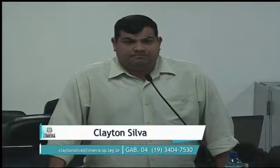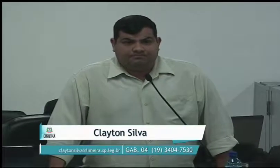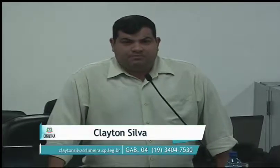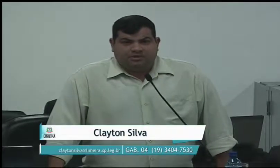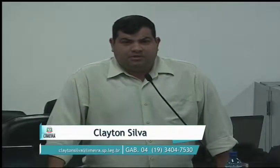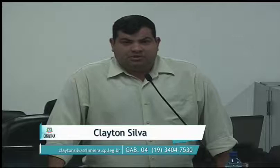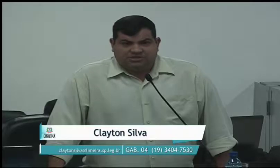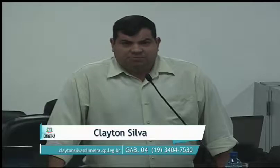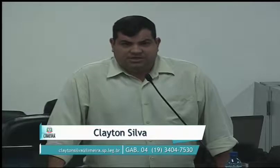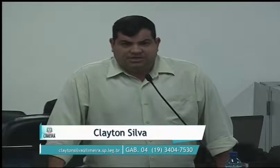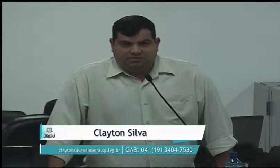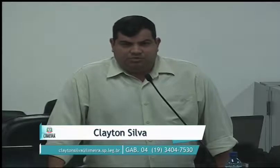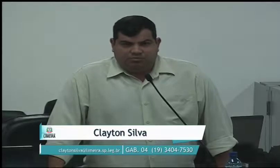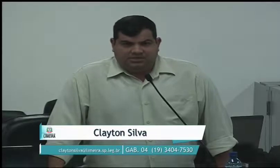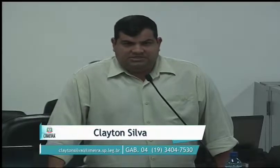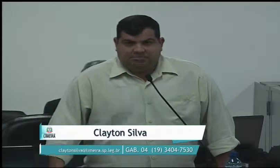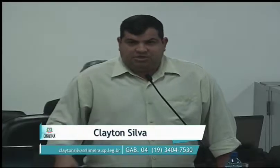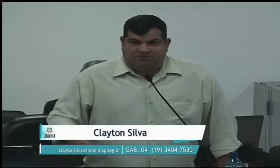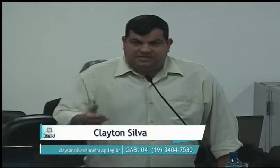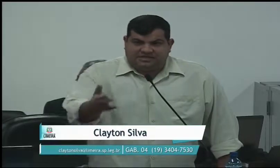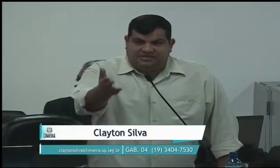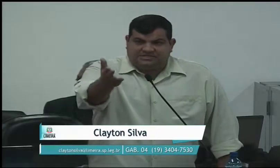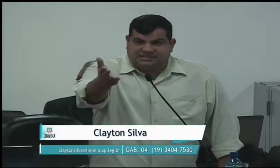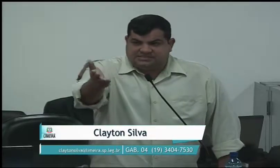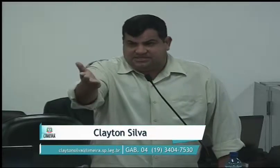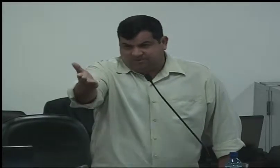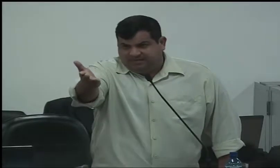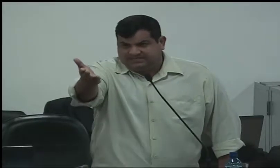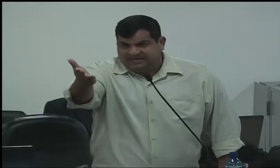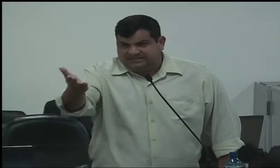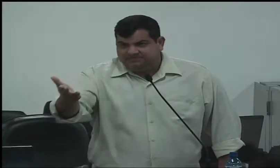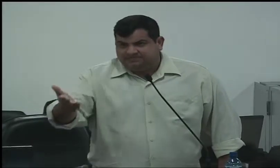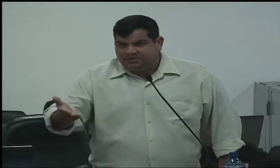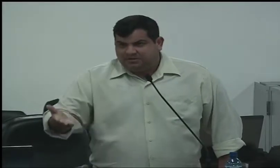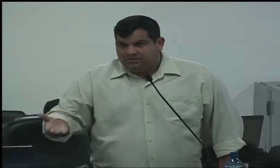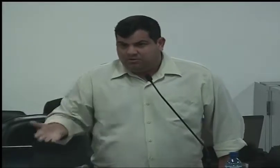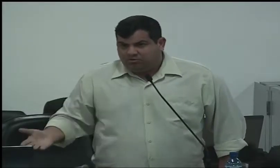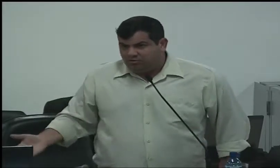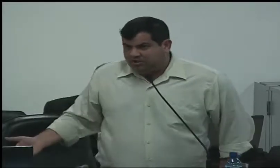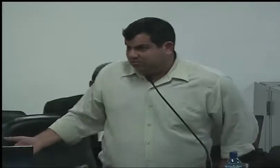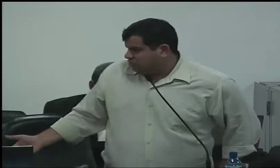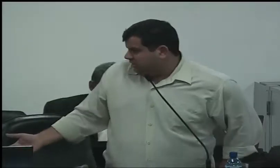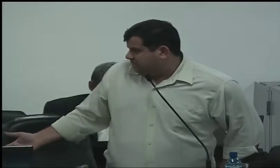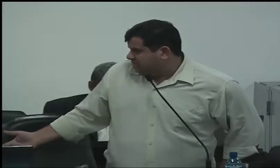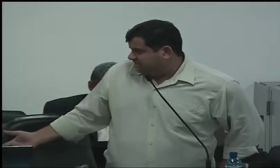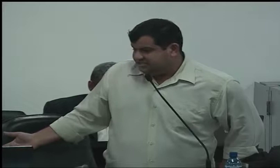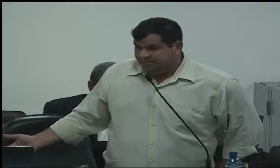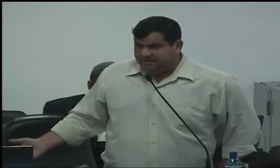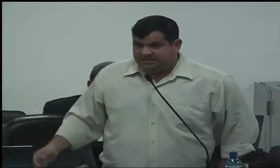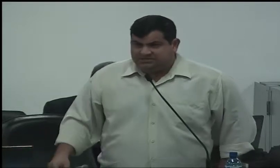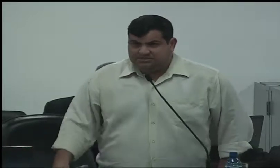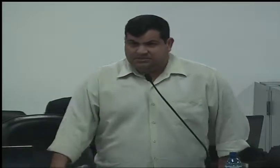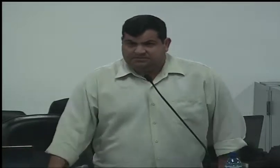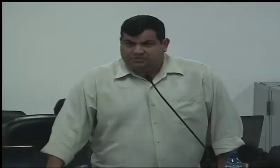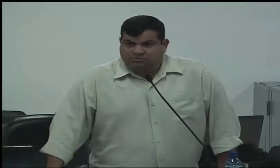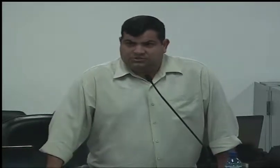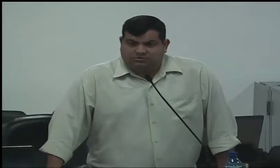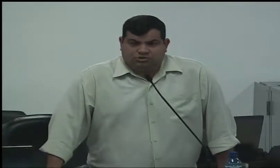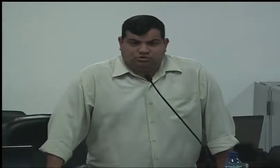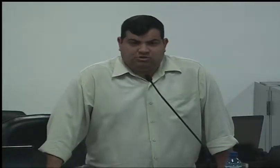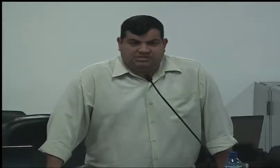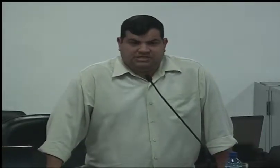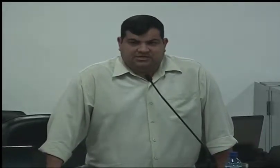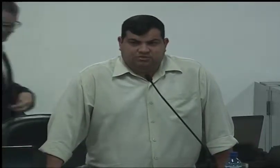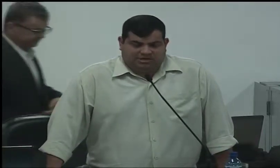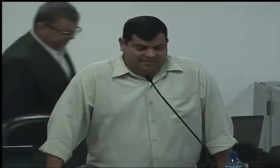Lu, eu acho que poderia nos mobilizar, porque eu vejo que é desde a legislação passada, o qual eu lembro que o Lemão fazia parte da comissão